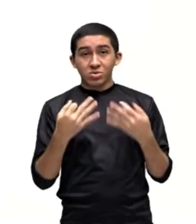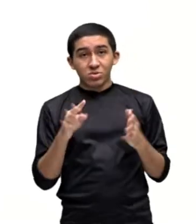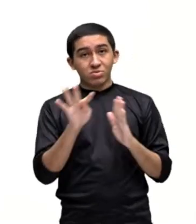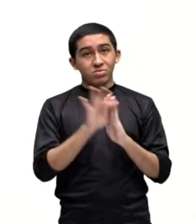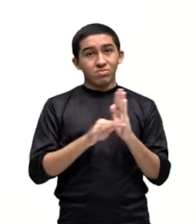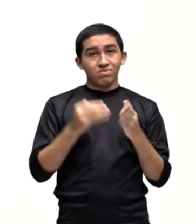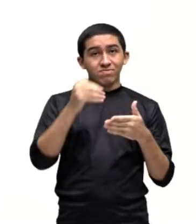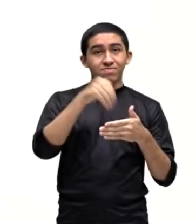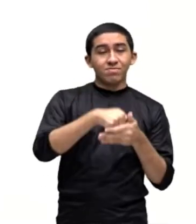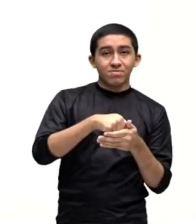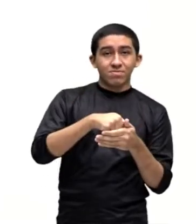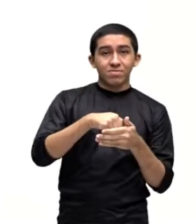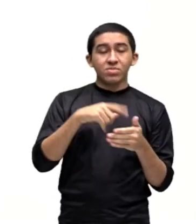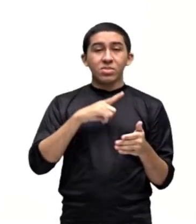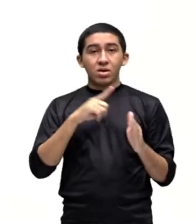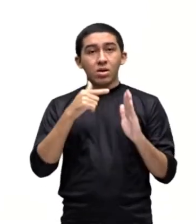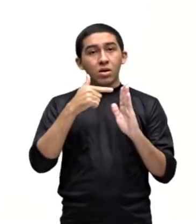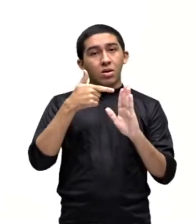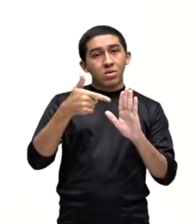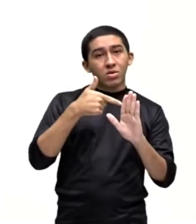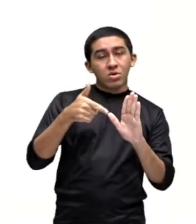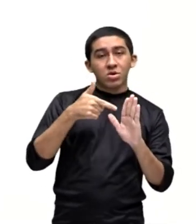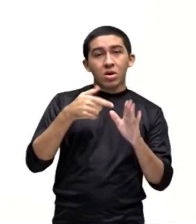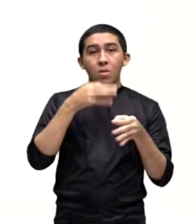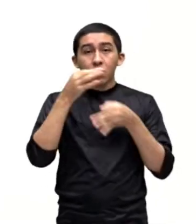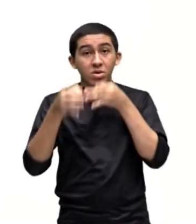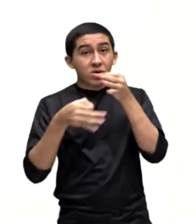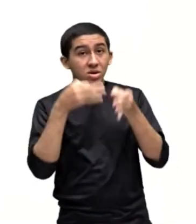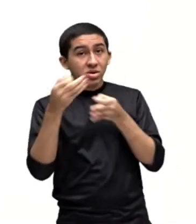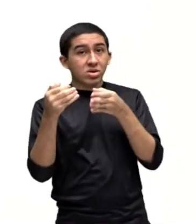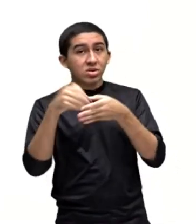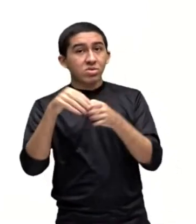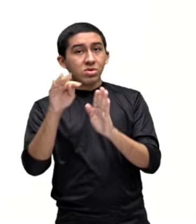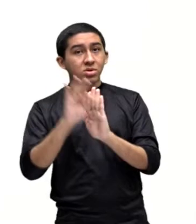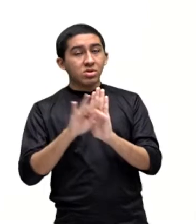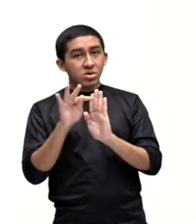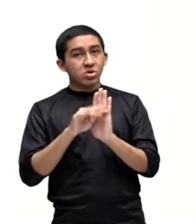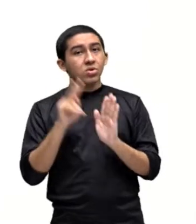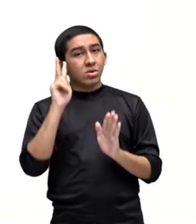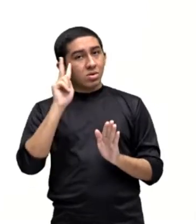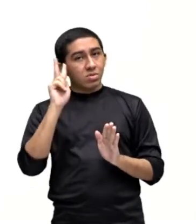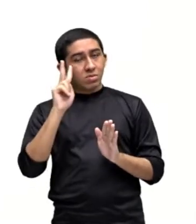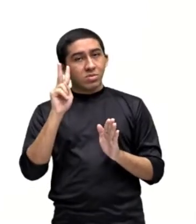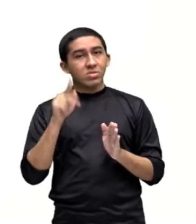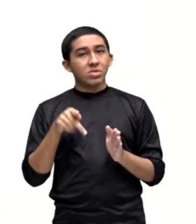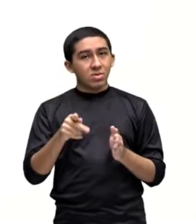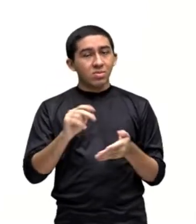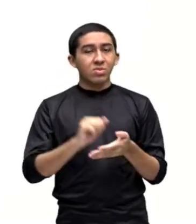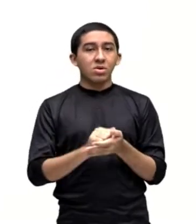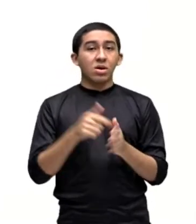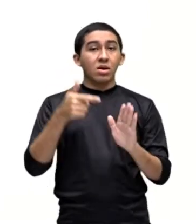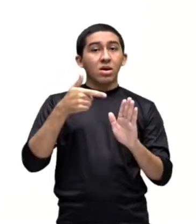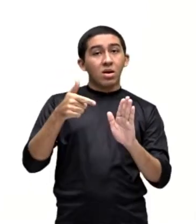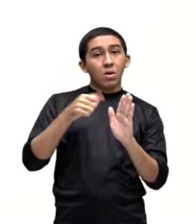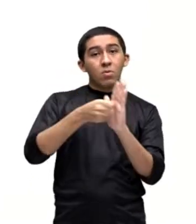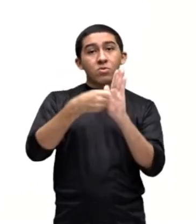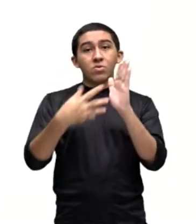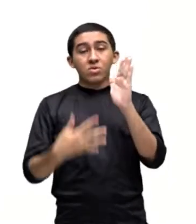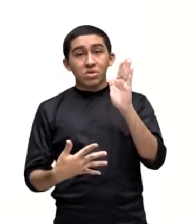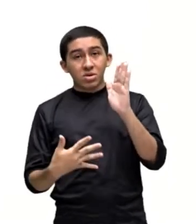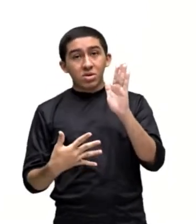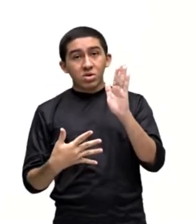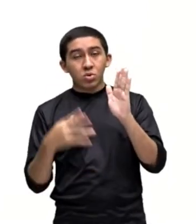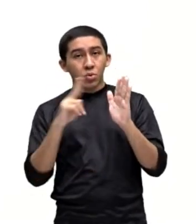se utilizando de ironia num processo de crítica. Lembremos sempre disso. A ironia é uma figura de linguagem